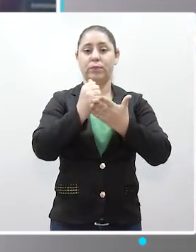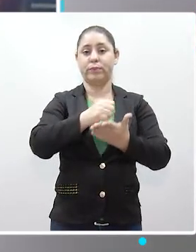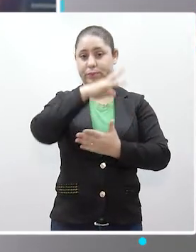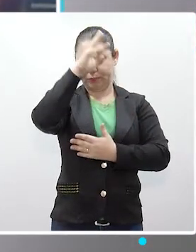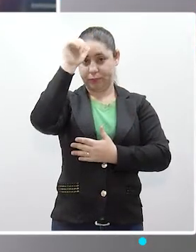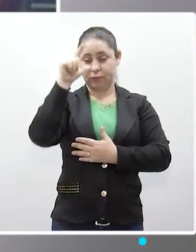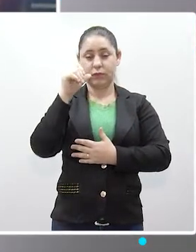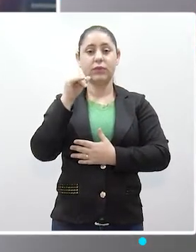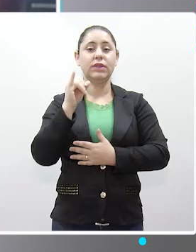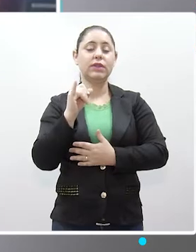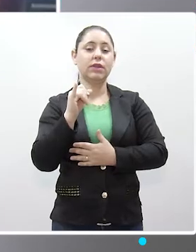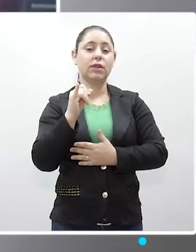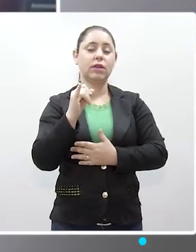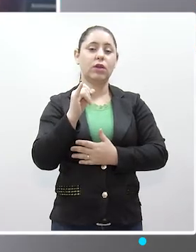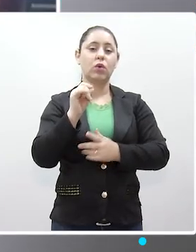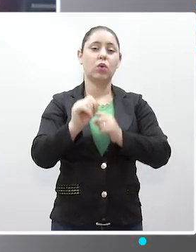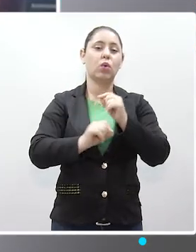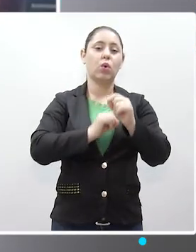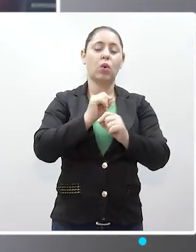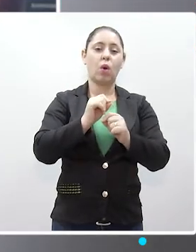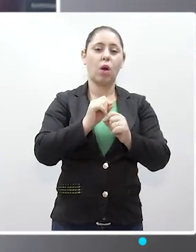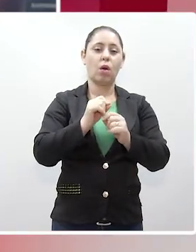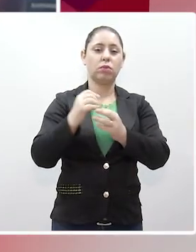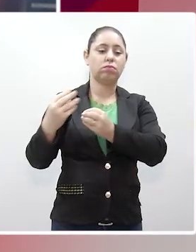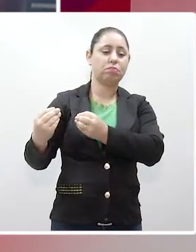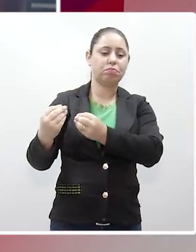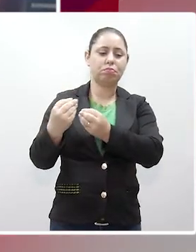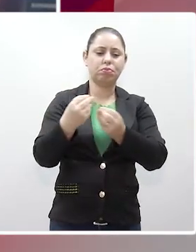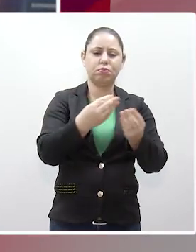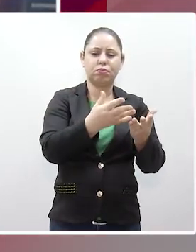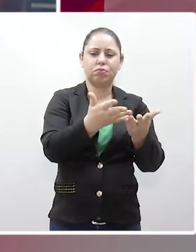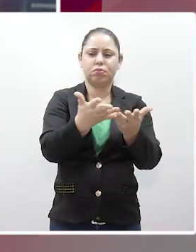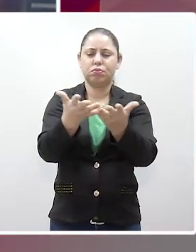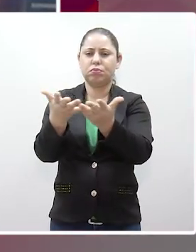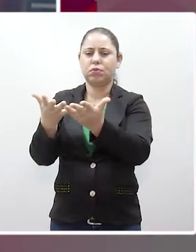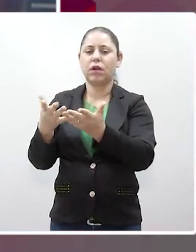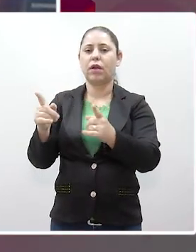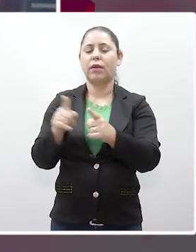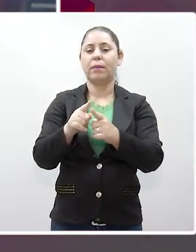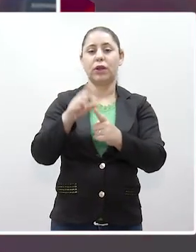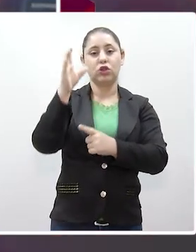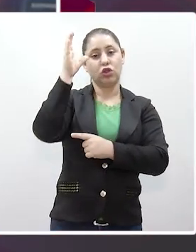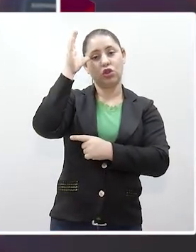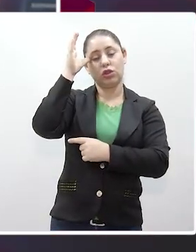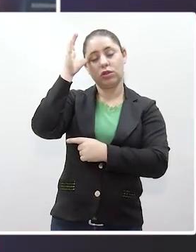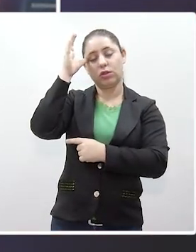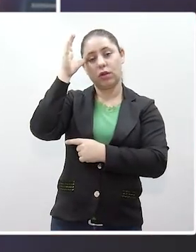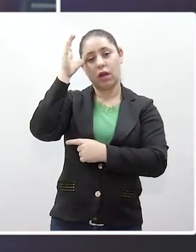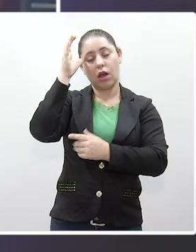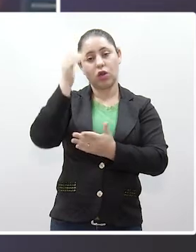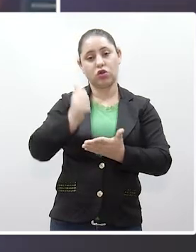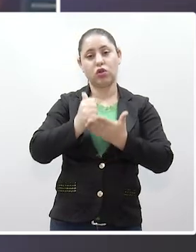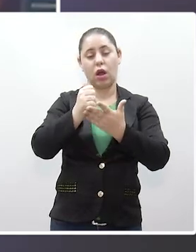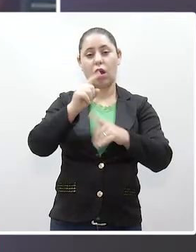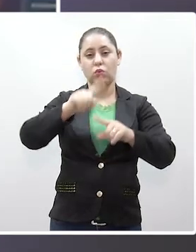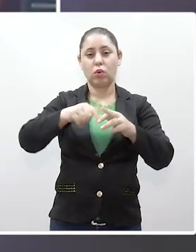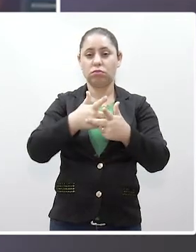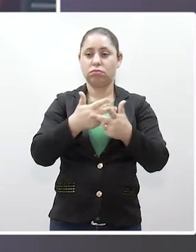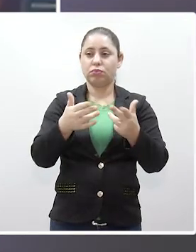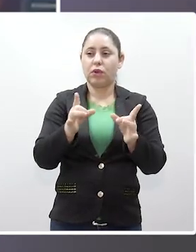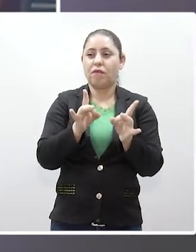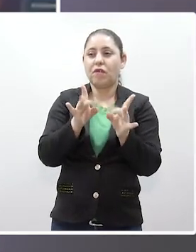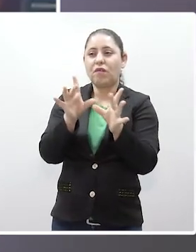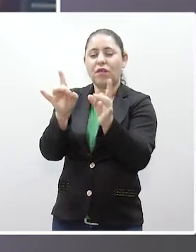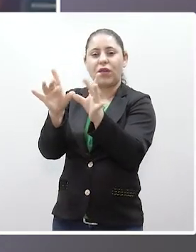Grosso do Sul, na medida que a gente fornece esses insumos aí para boa parte do mundo, sobretudo para a China, né?